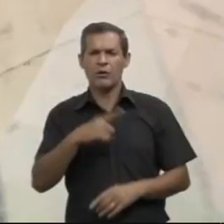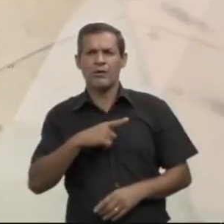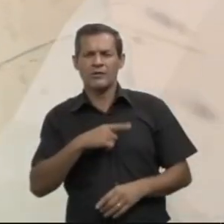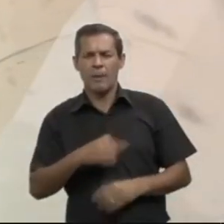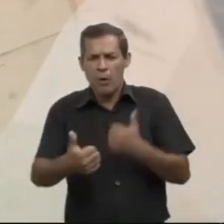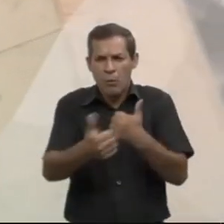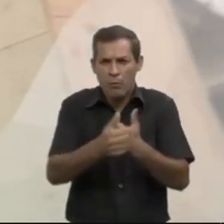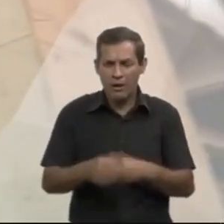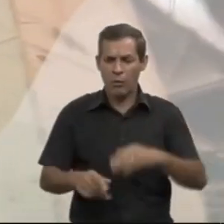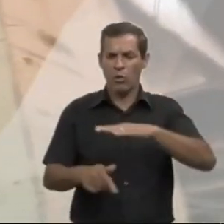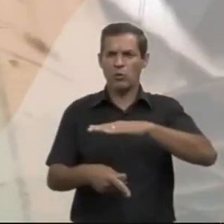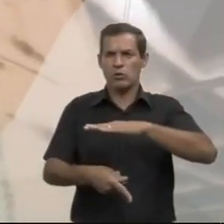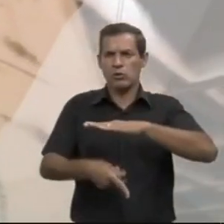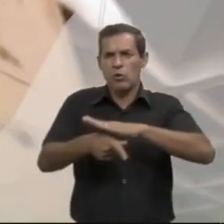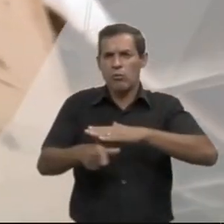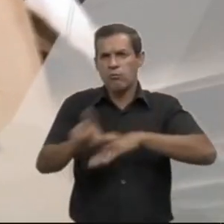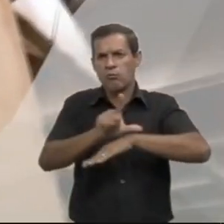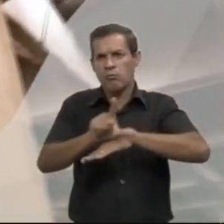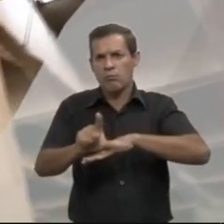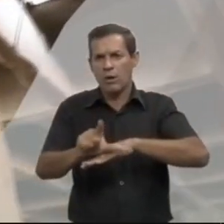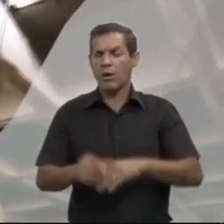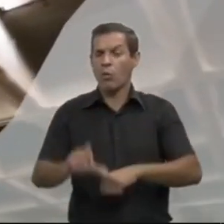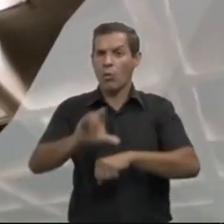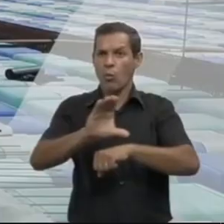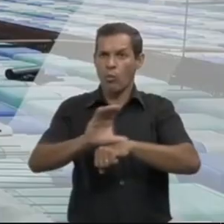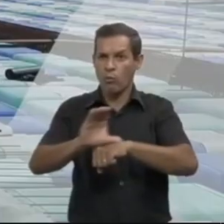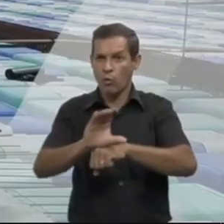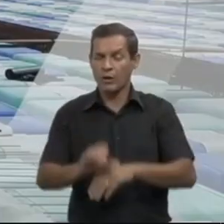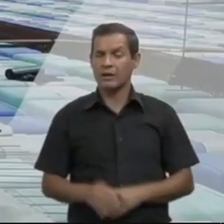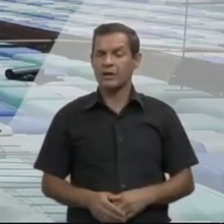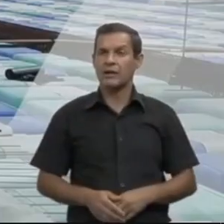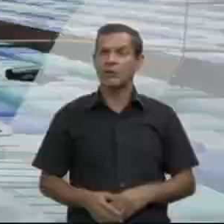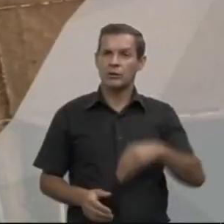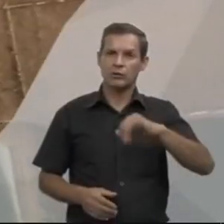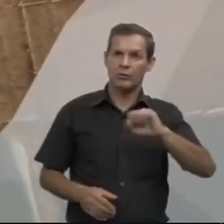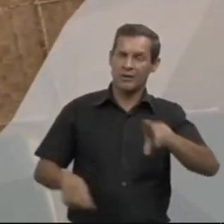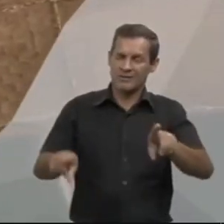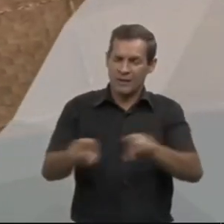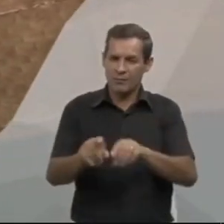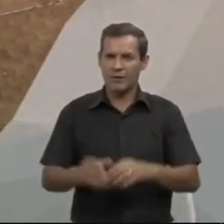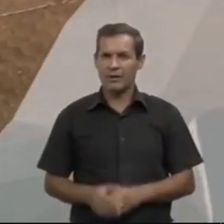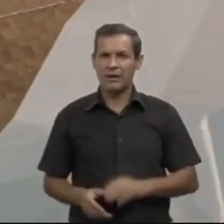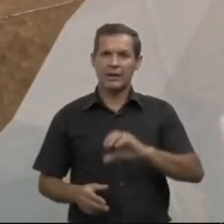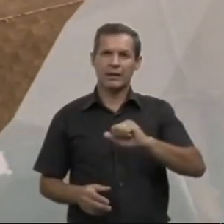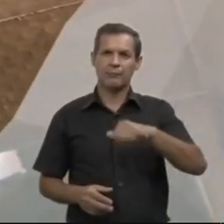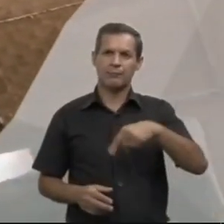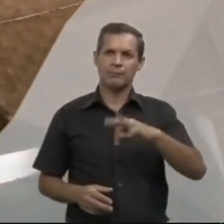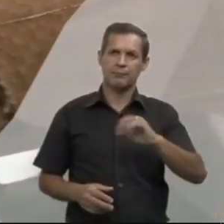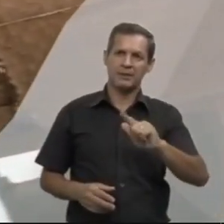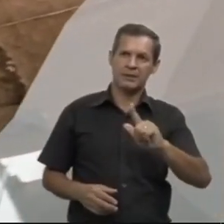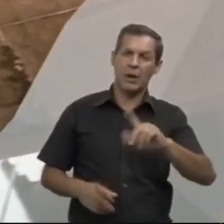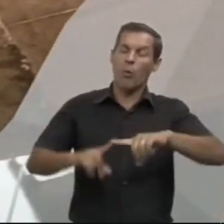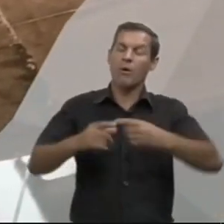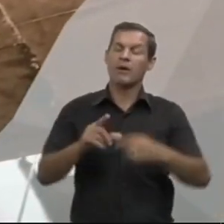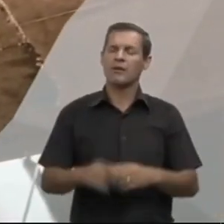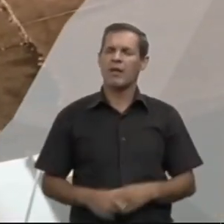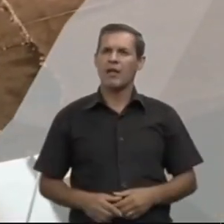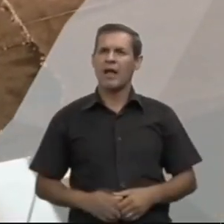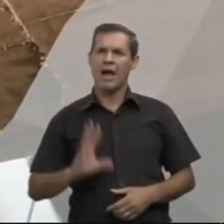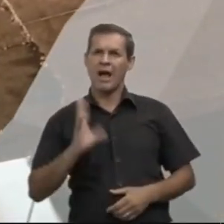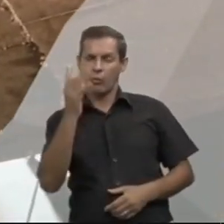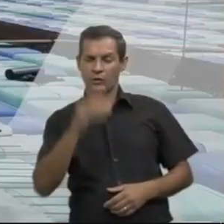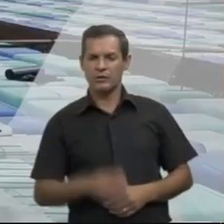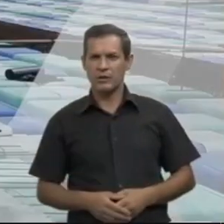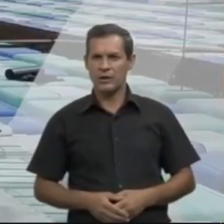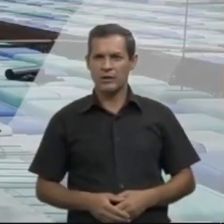gente tem próximo aos pilares uma concentração de concreto, uma parte maciça, que a gente chama de capitel. Então é justamente onde